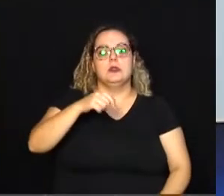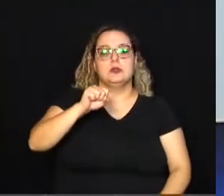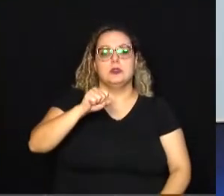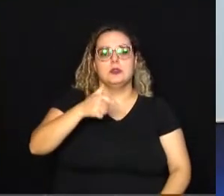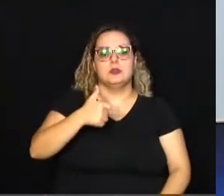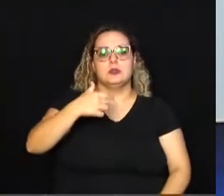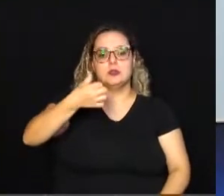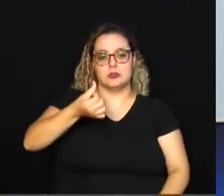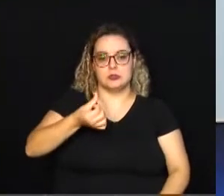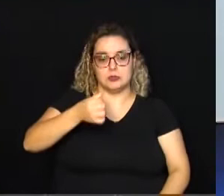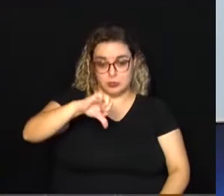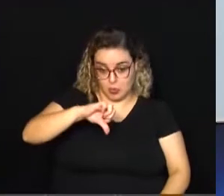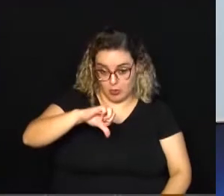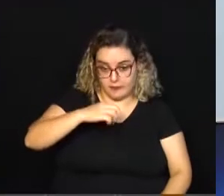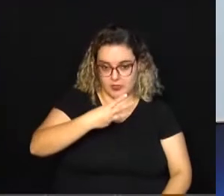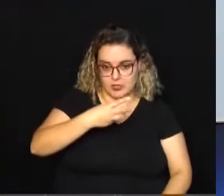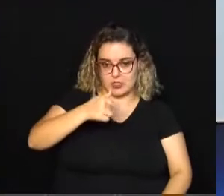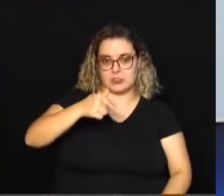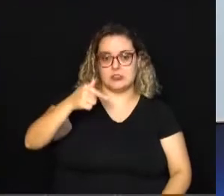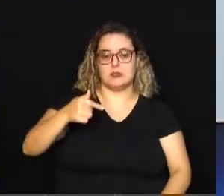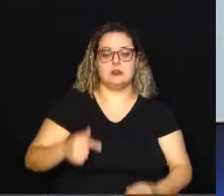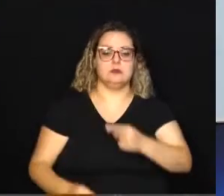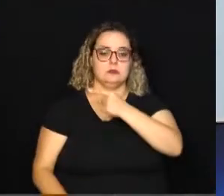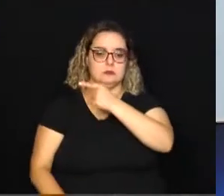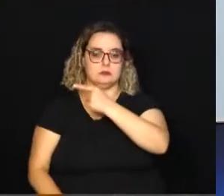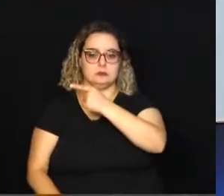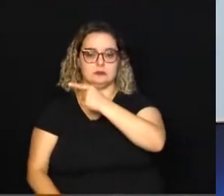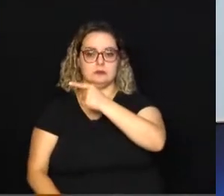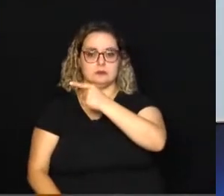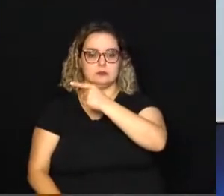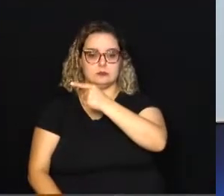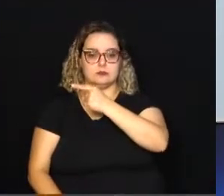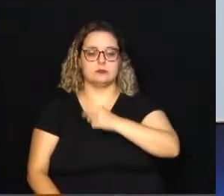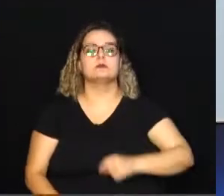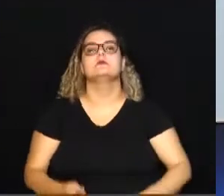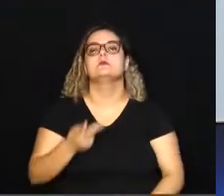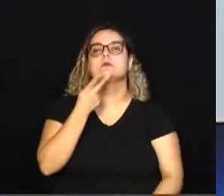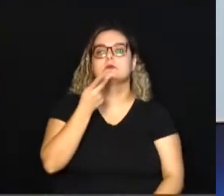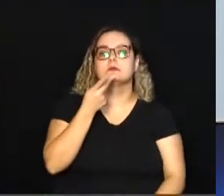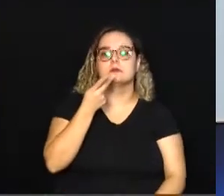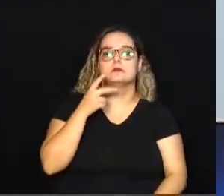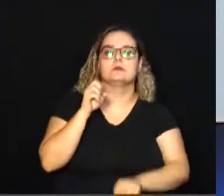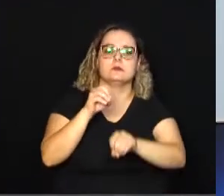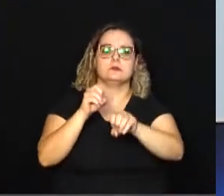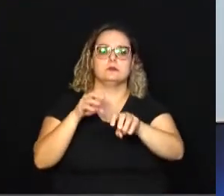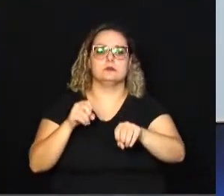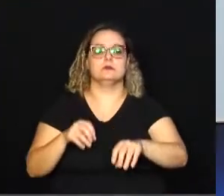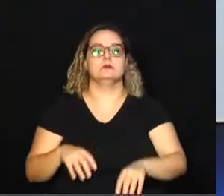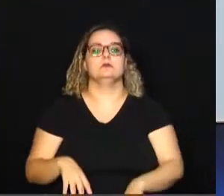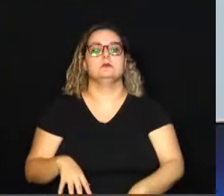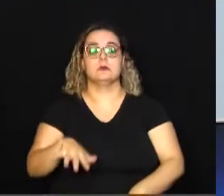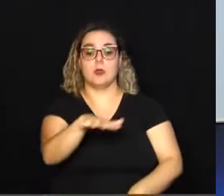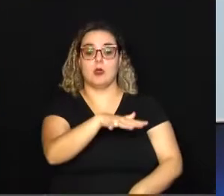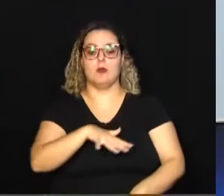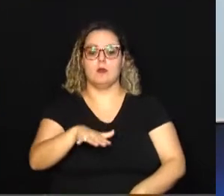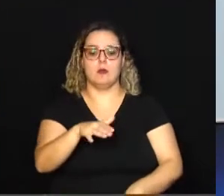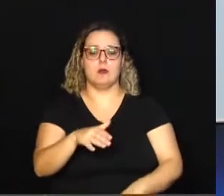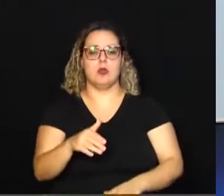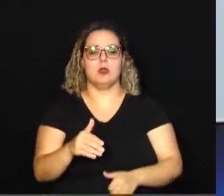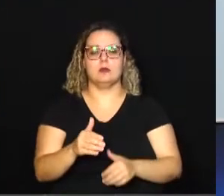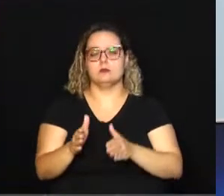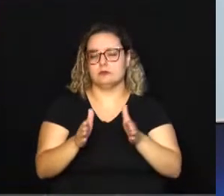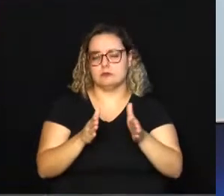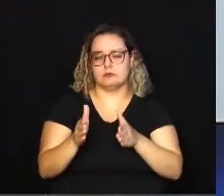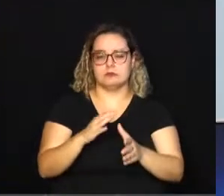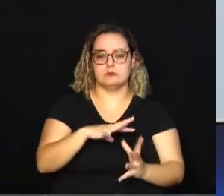978293776 é o número do nosso WhatsApp. Nós estamos falando sobre educação na pandemia com a Maria Tereza Egler Mantuan, ela que